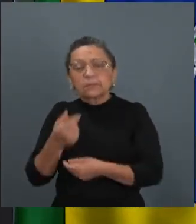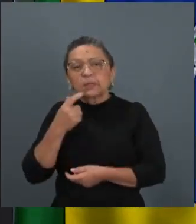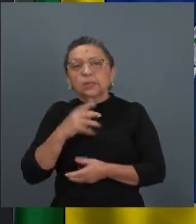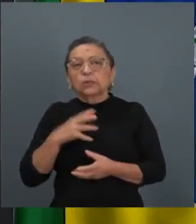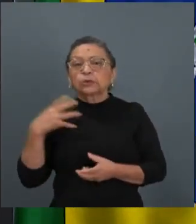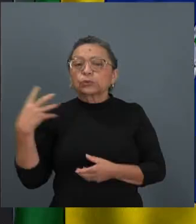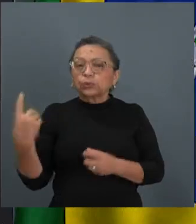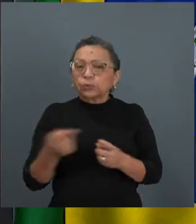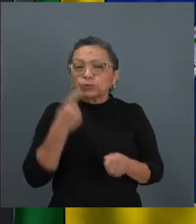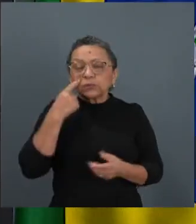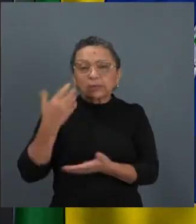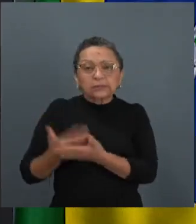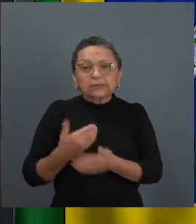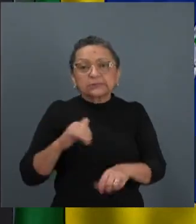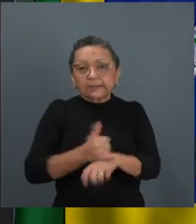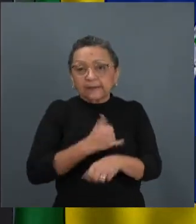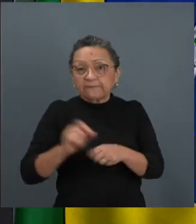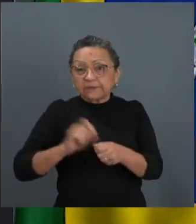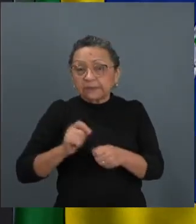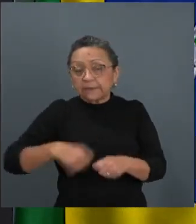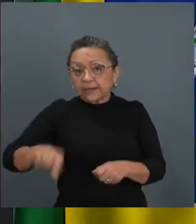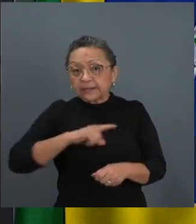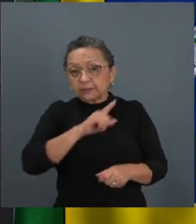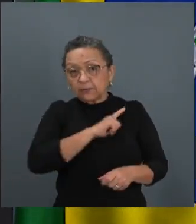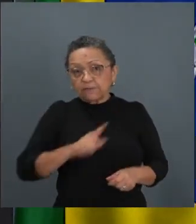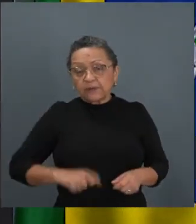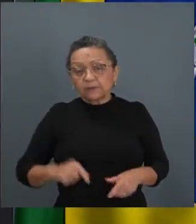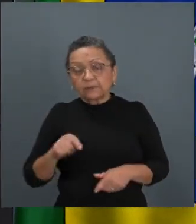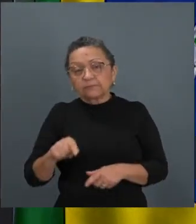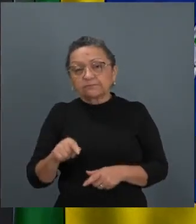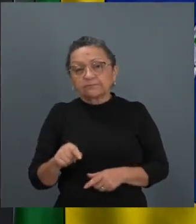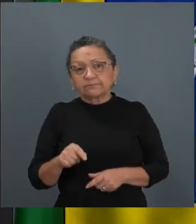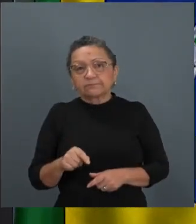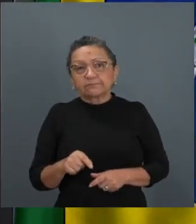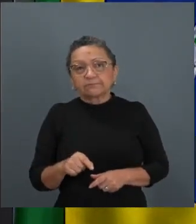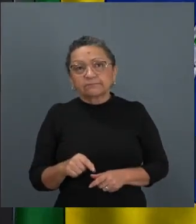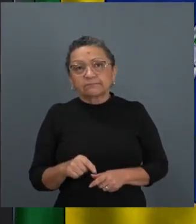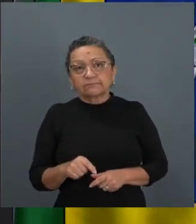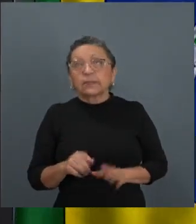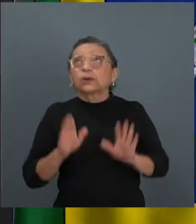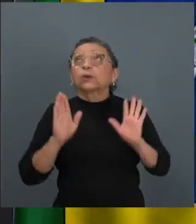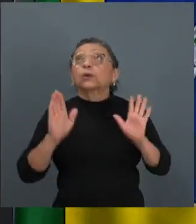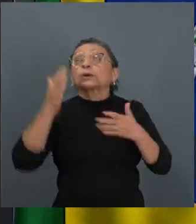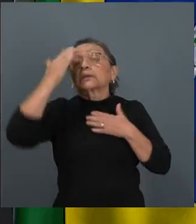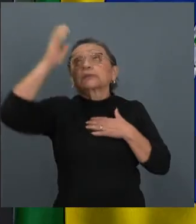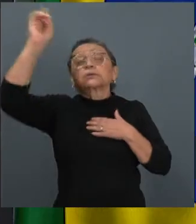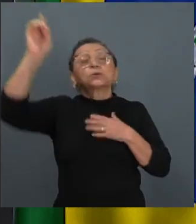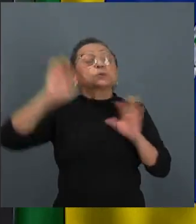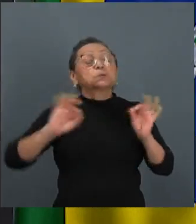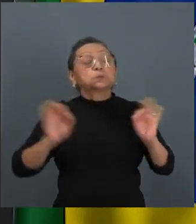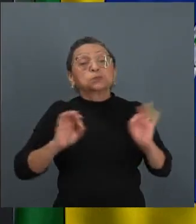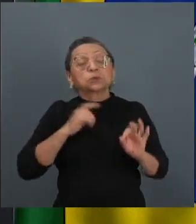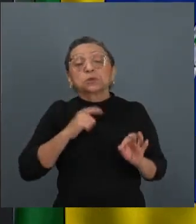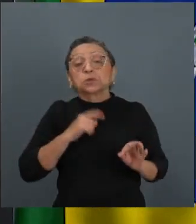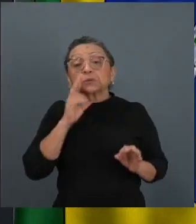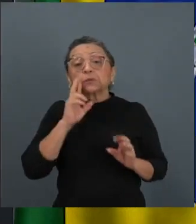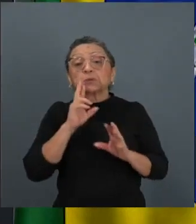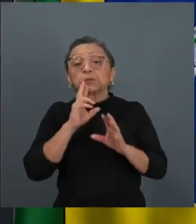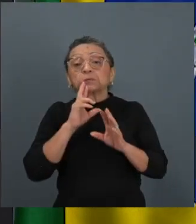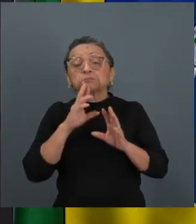os dribles que estão sendo feitos por este governo, graças a Deus, não têm tido ressonância na